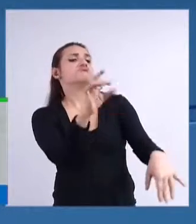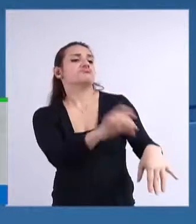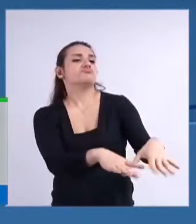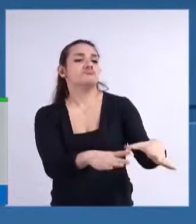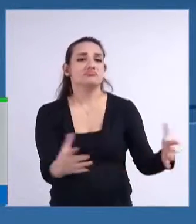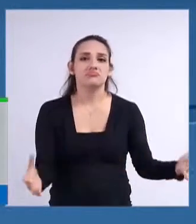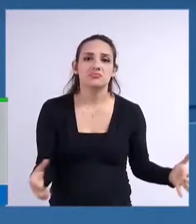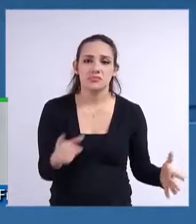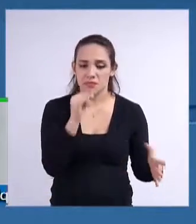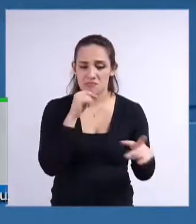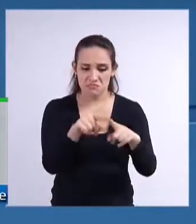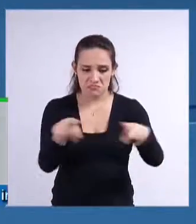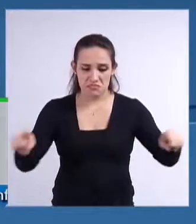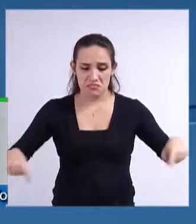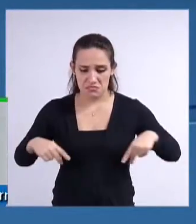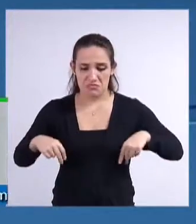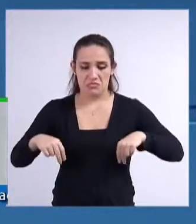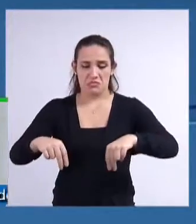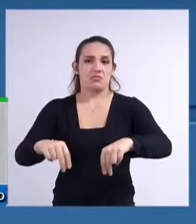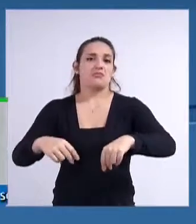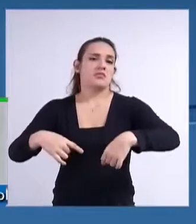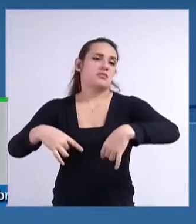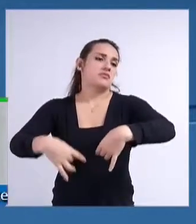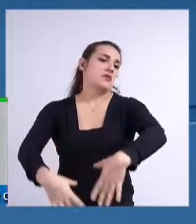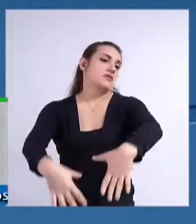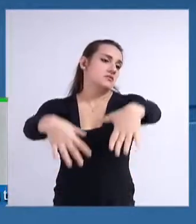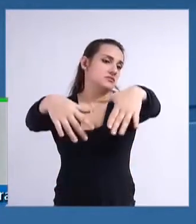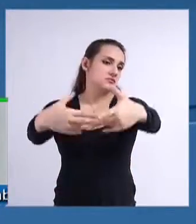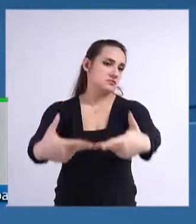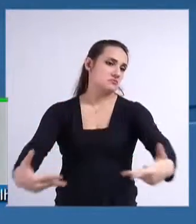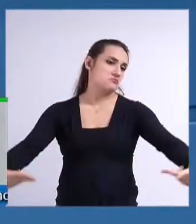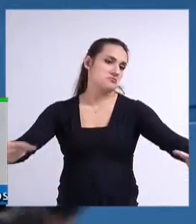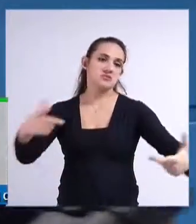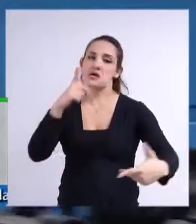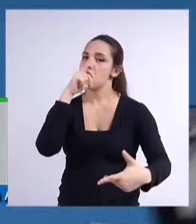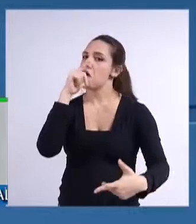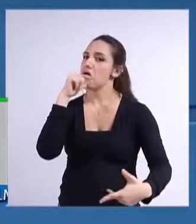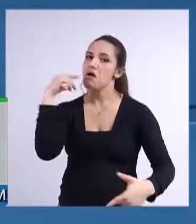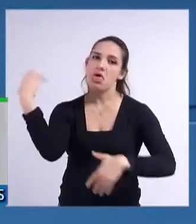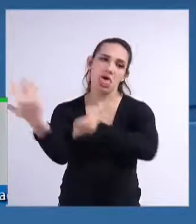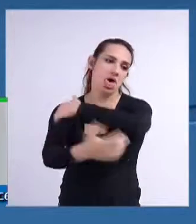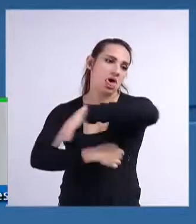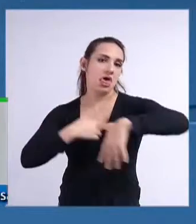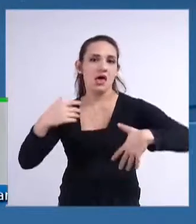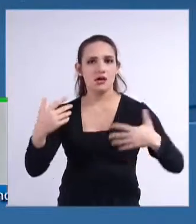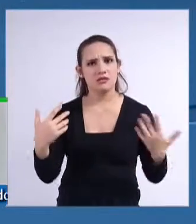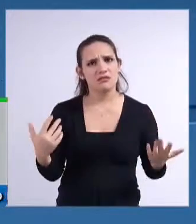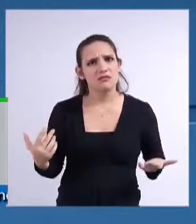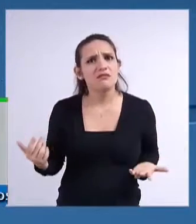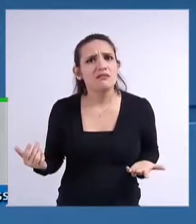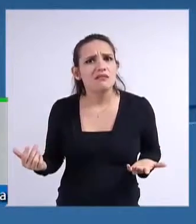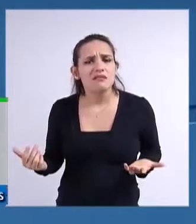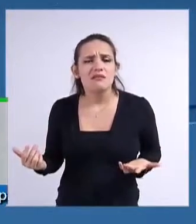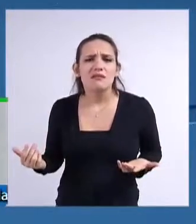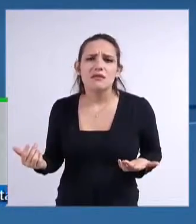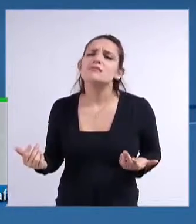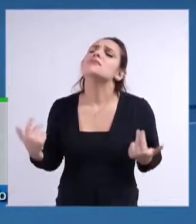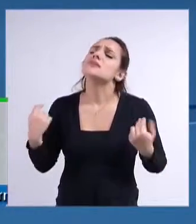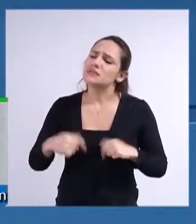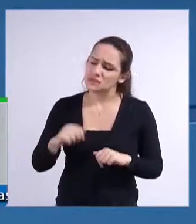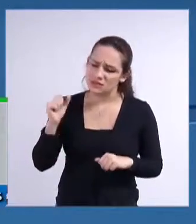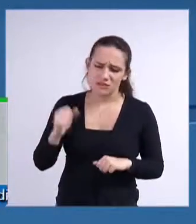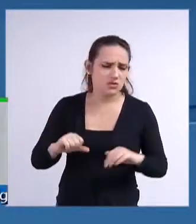terrenos abandonados, água parada, sabe, entulho. Quer dizer, isso aí precisa, de fato, de uma cruzada